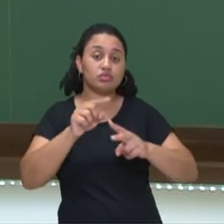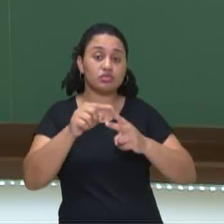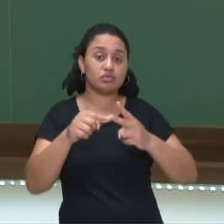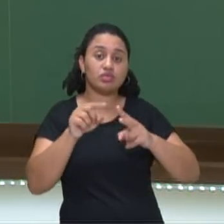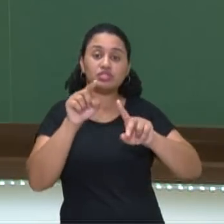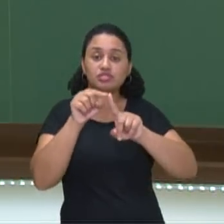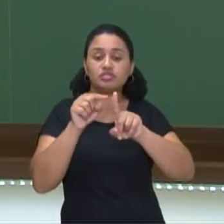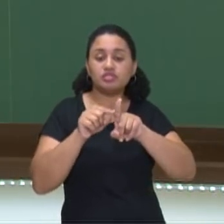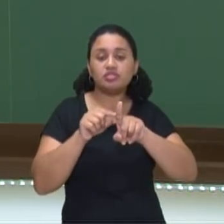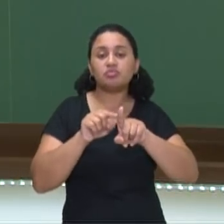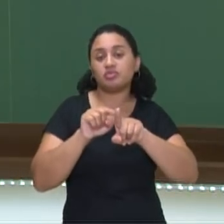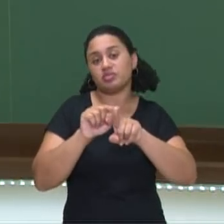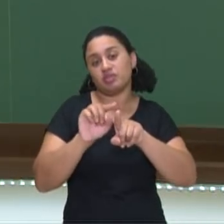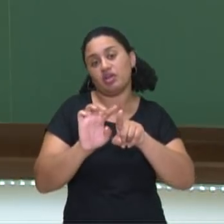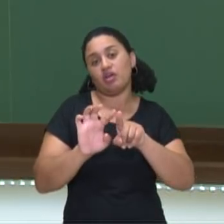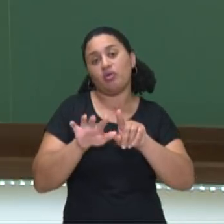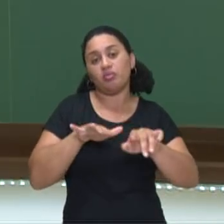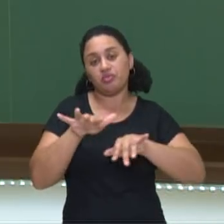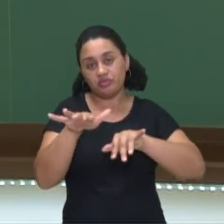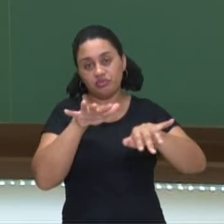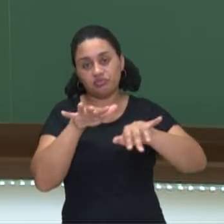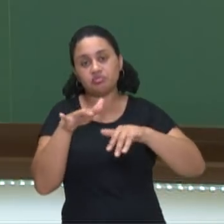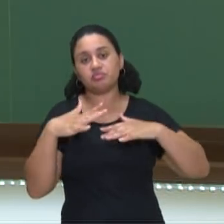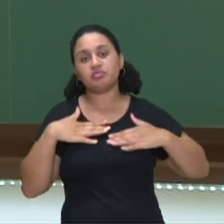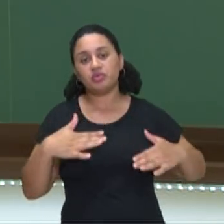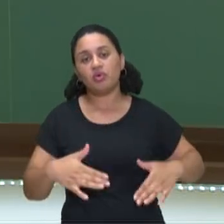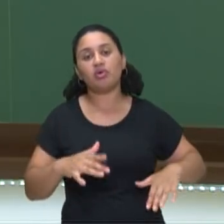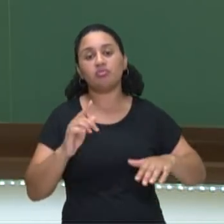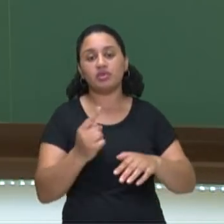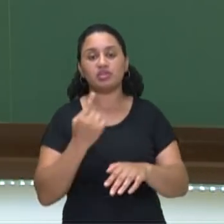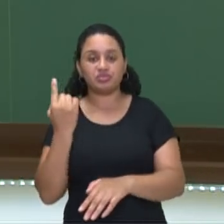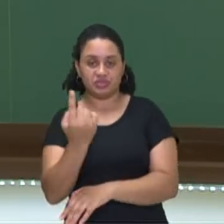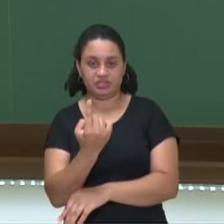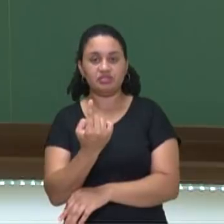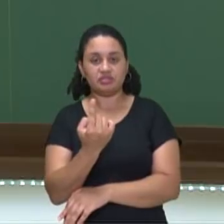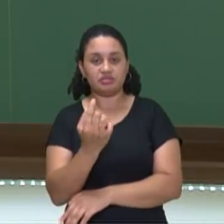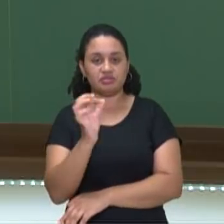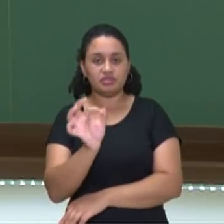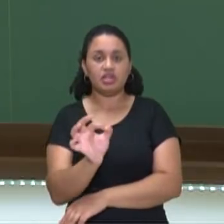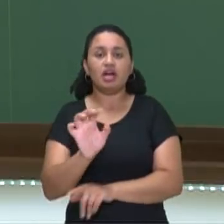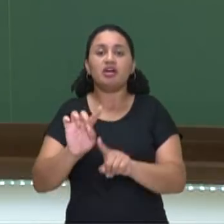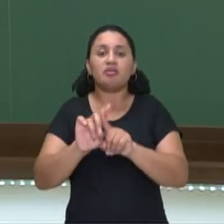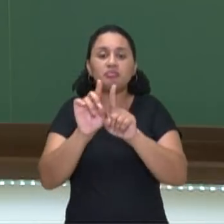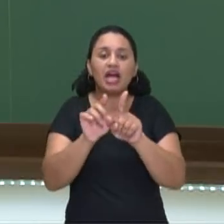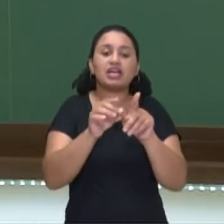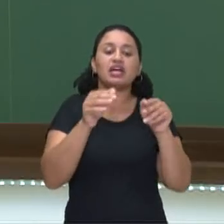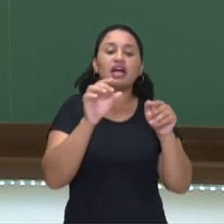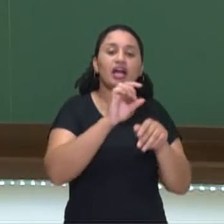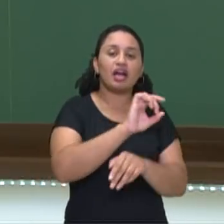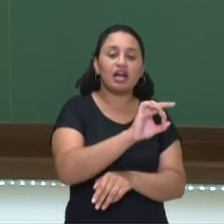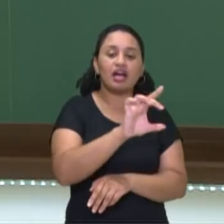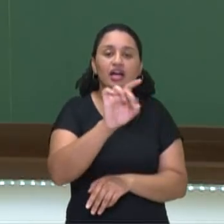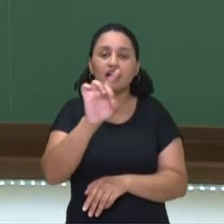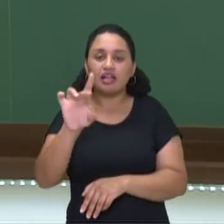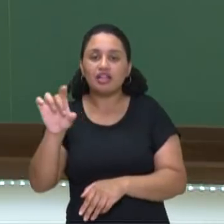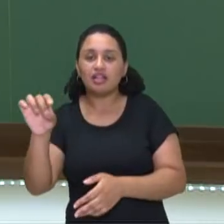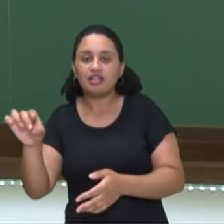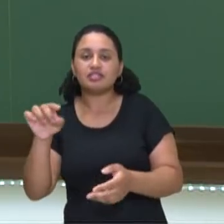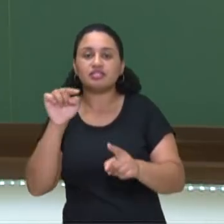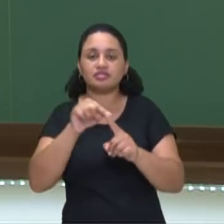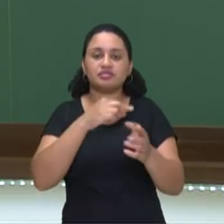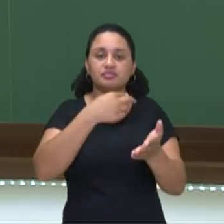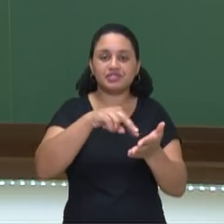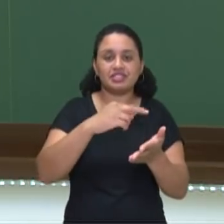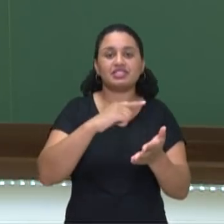Nos dois casos, o movimento corporal é o giro, mas na especificidade da dança